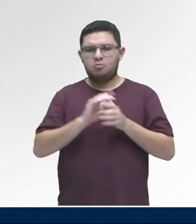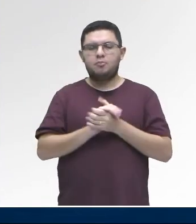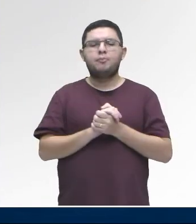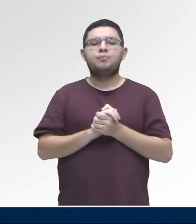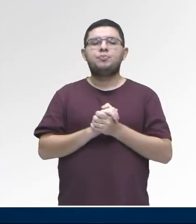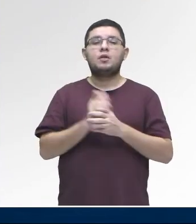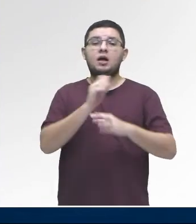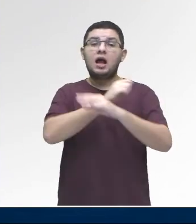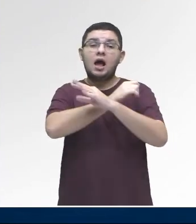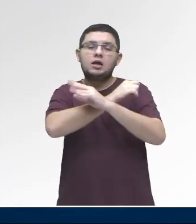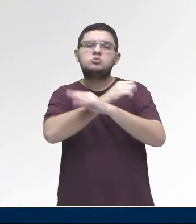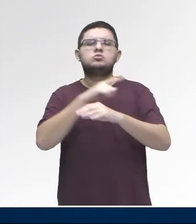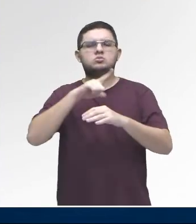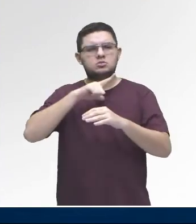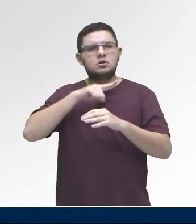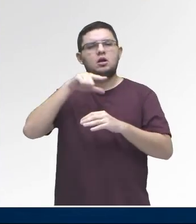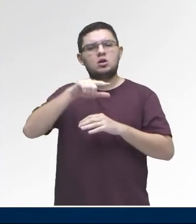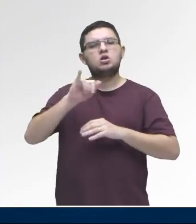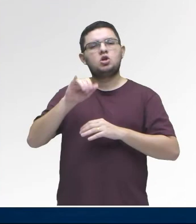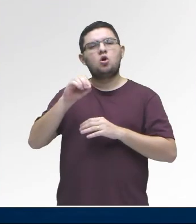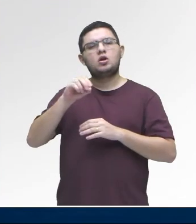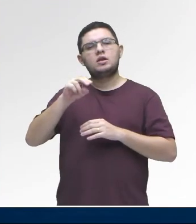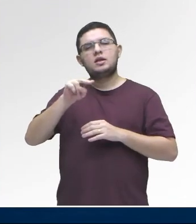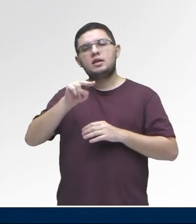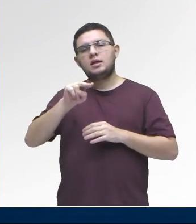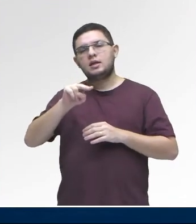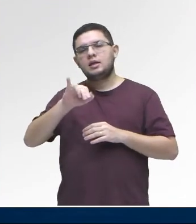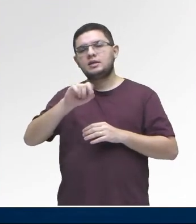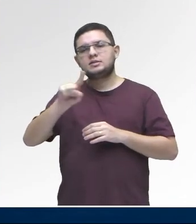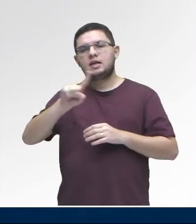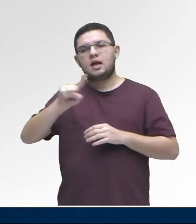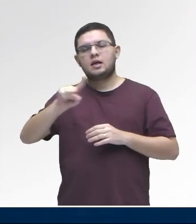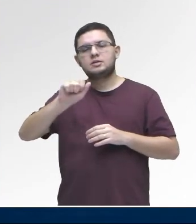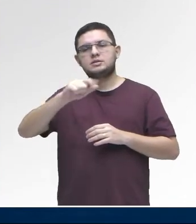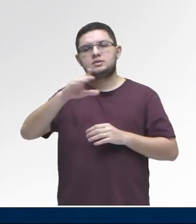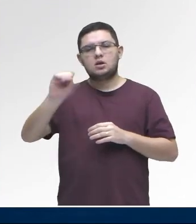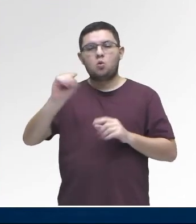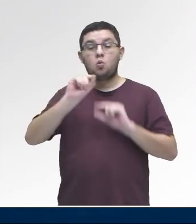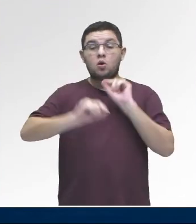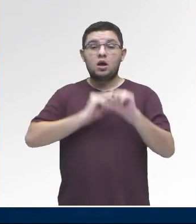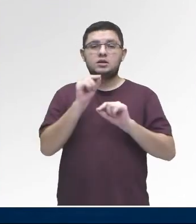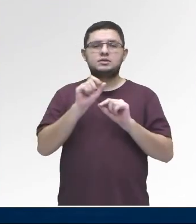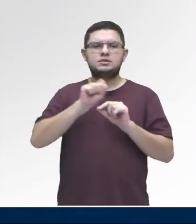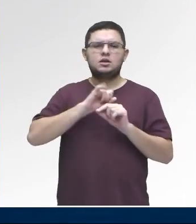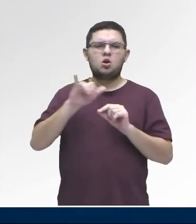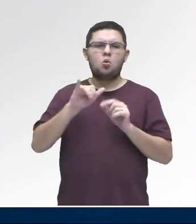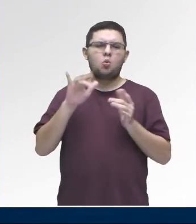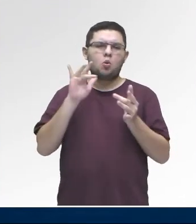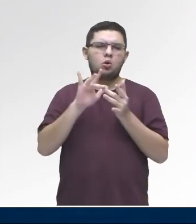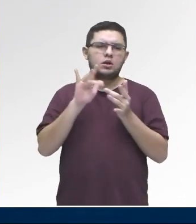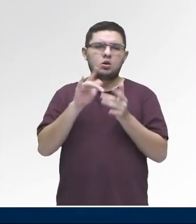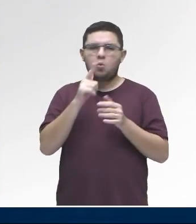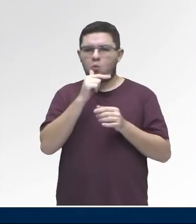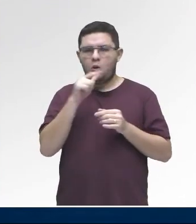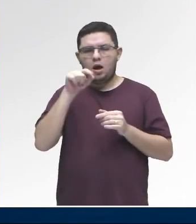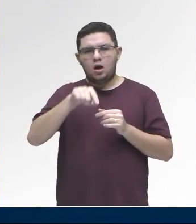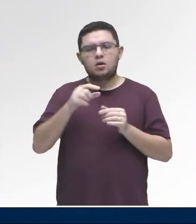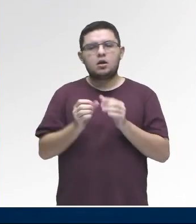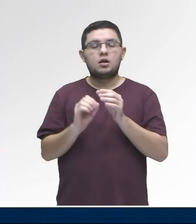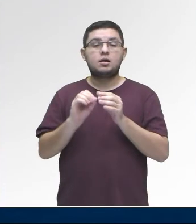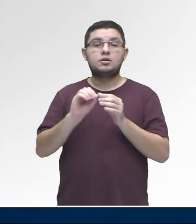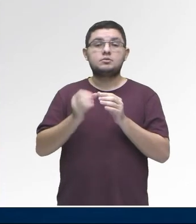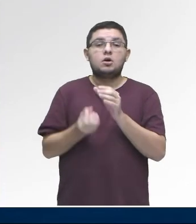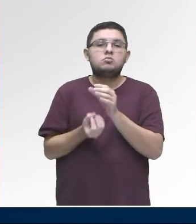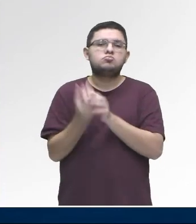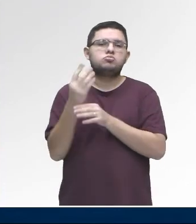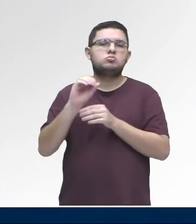sofrem ionização, ou seja, quando eles estão em presença de água,